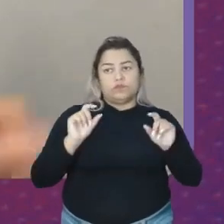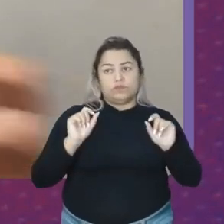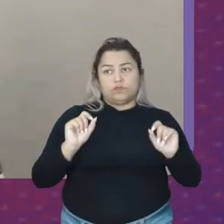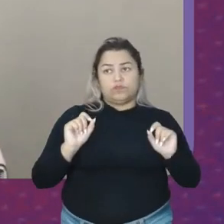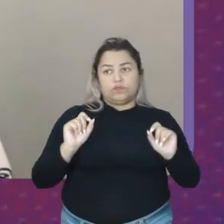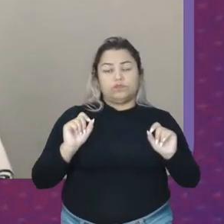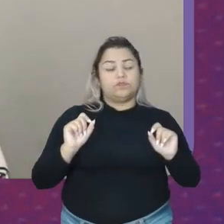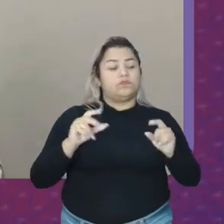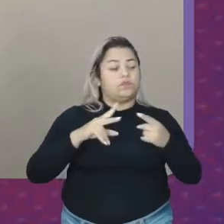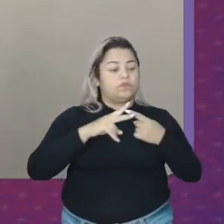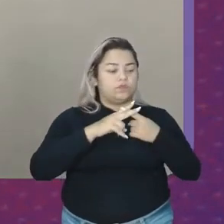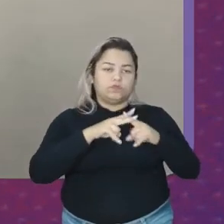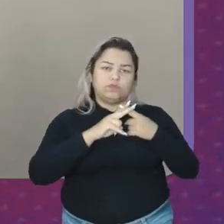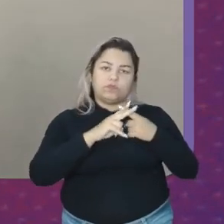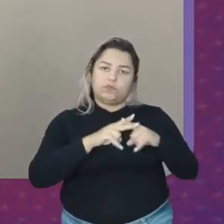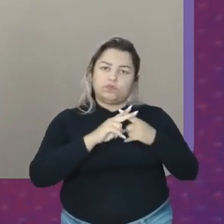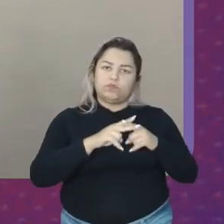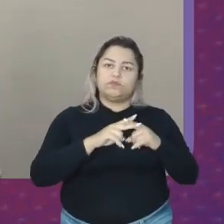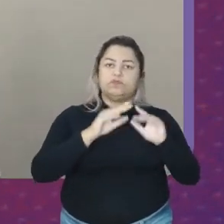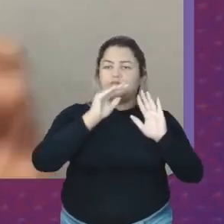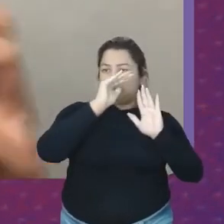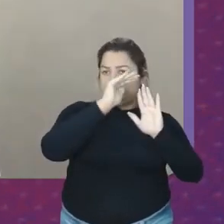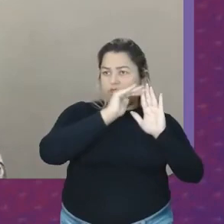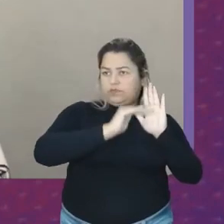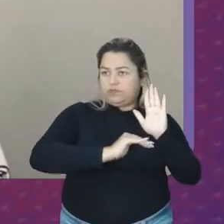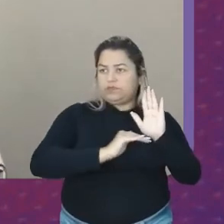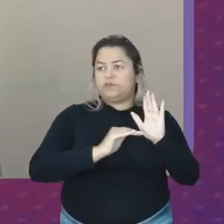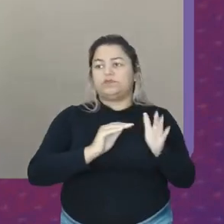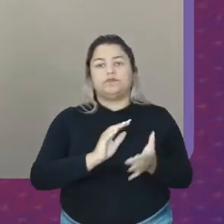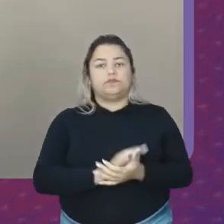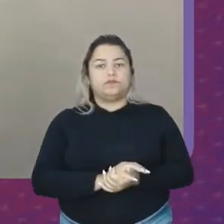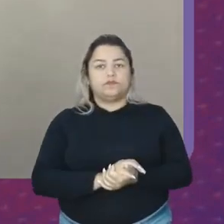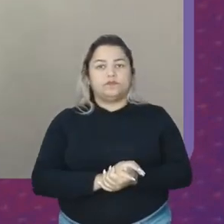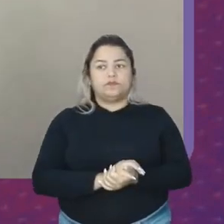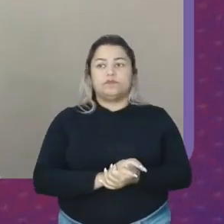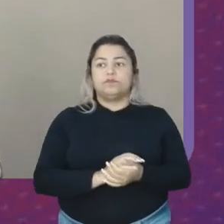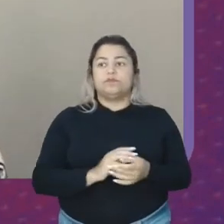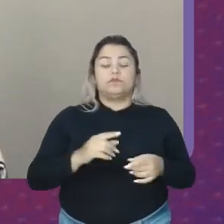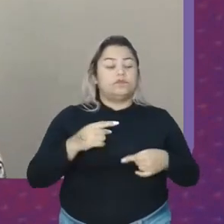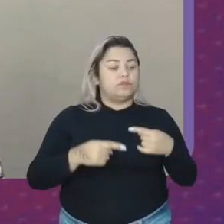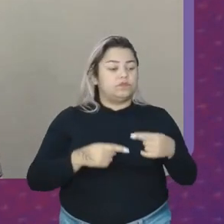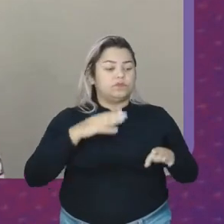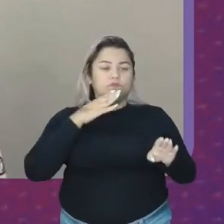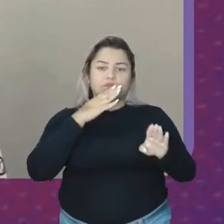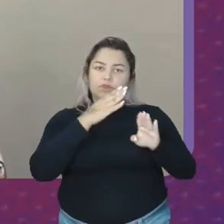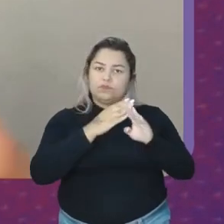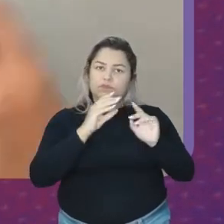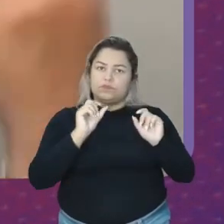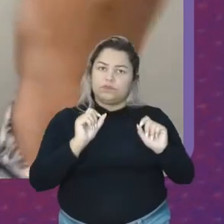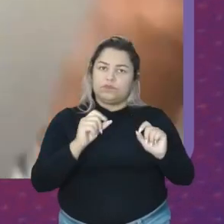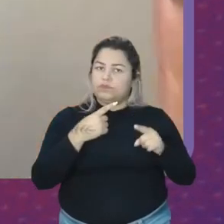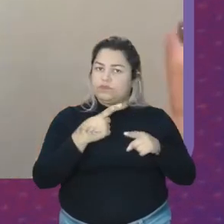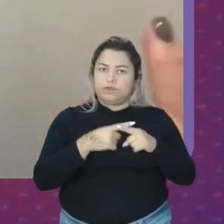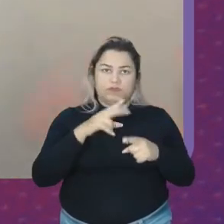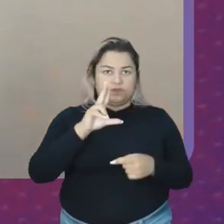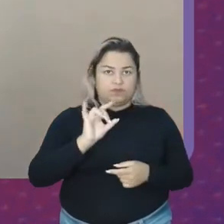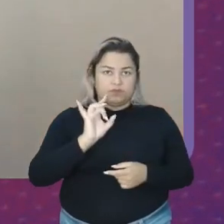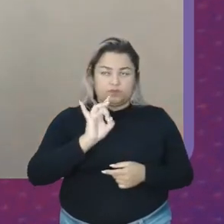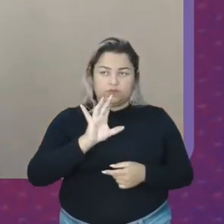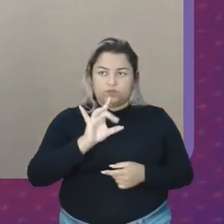de reajustar as prioridades, de enxugar, de sermos mais objetivas, porque não é